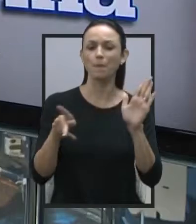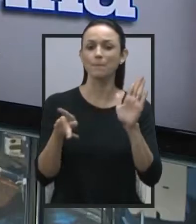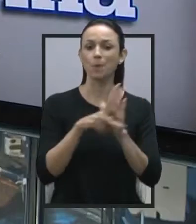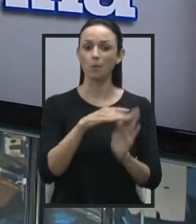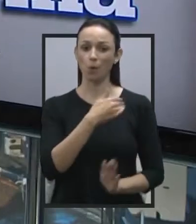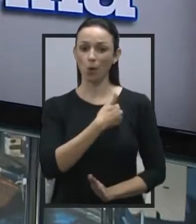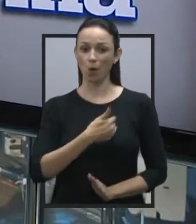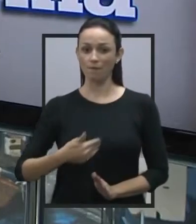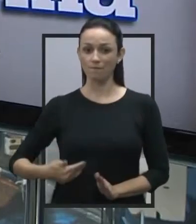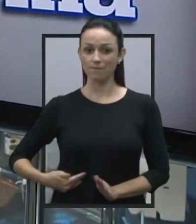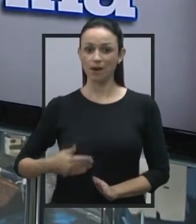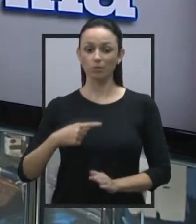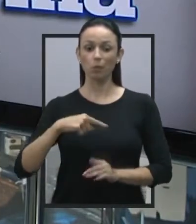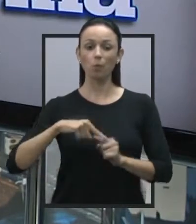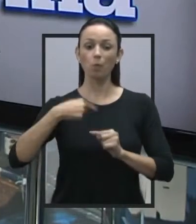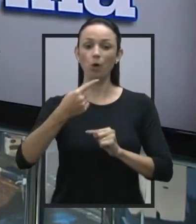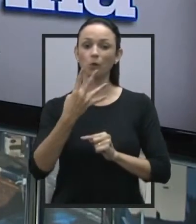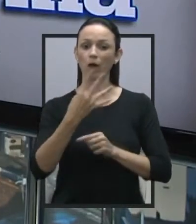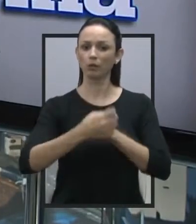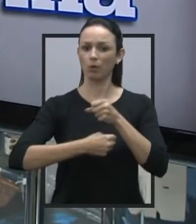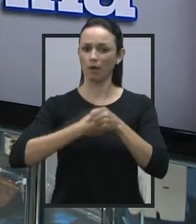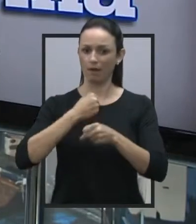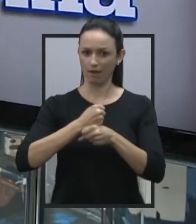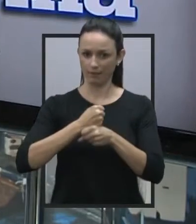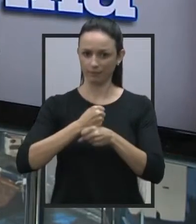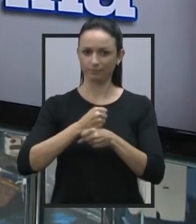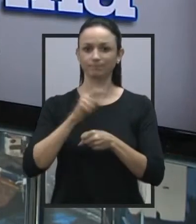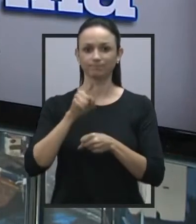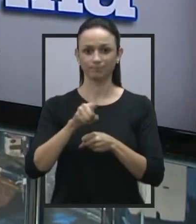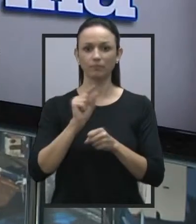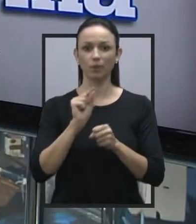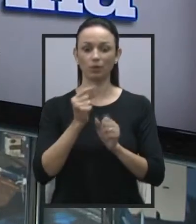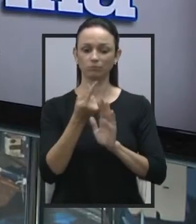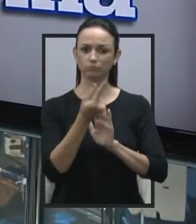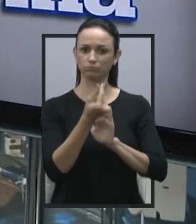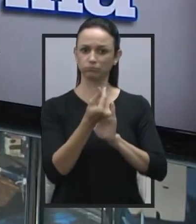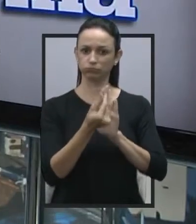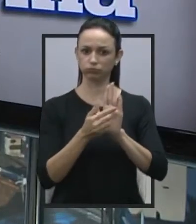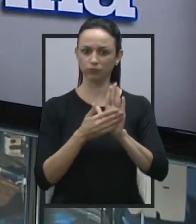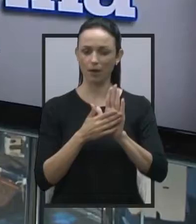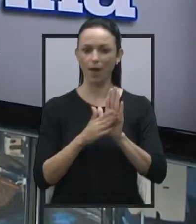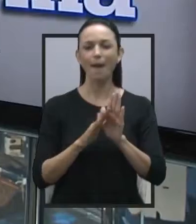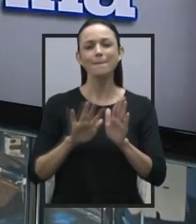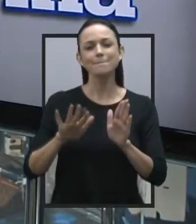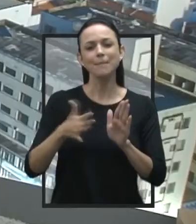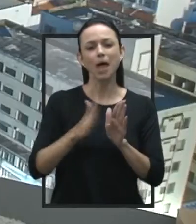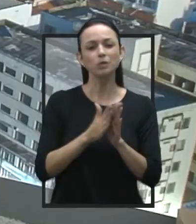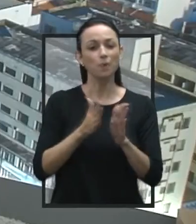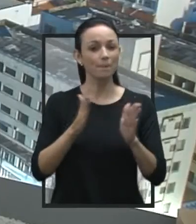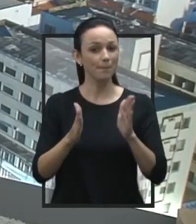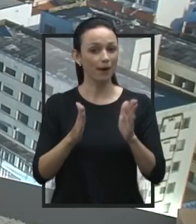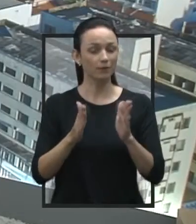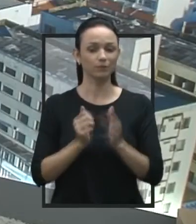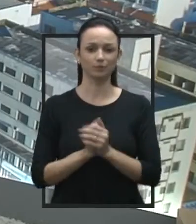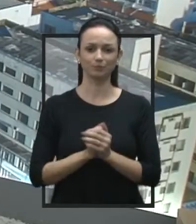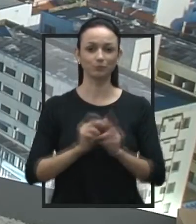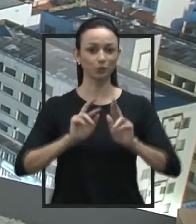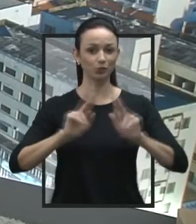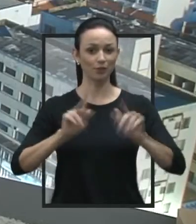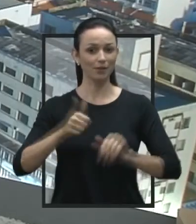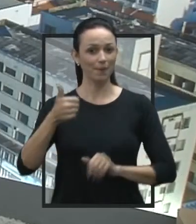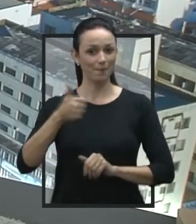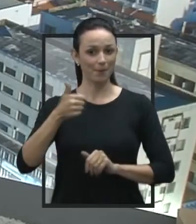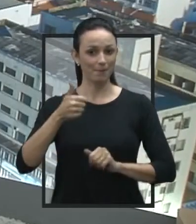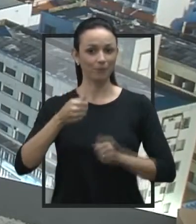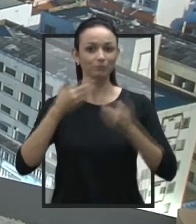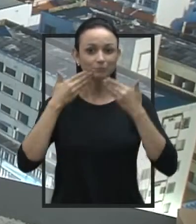governo para os próximos 4 anos, ou seja, é uma peça orçamentária de médio prazo. Diferente da primeira